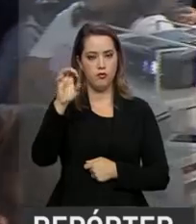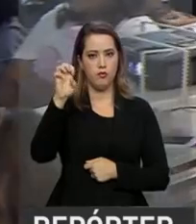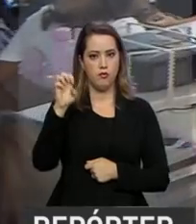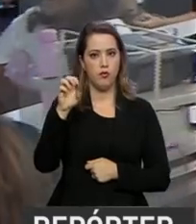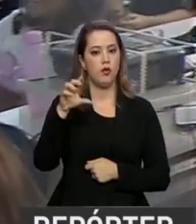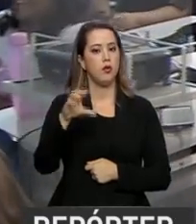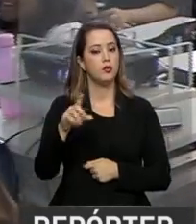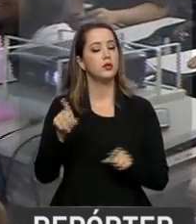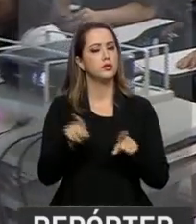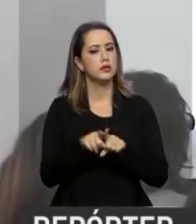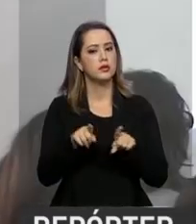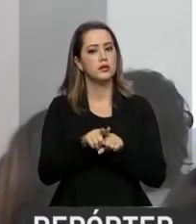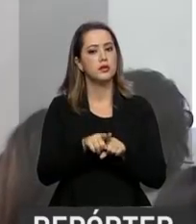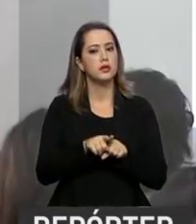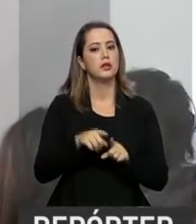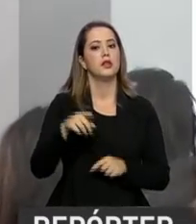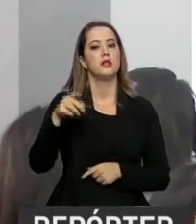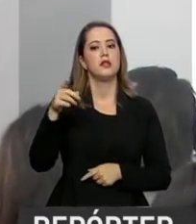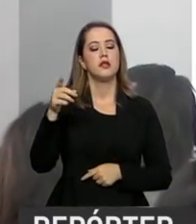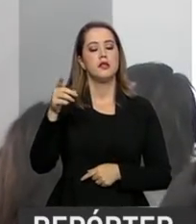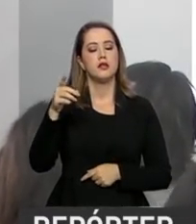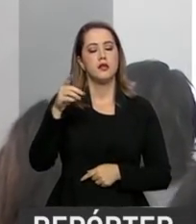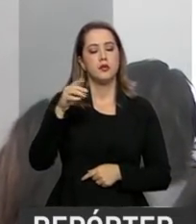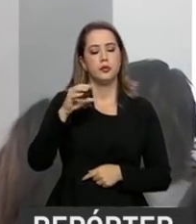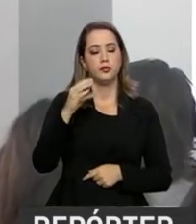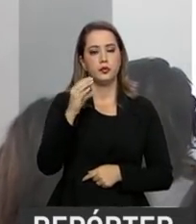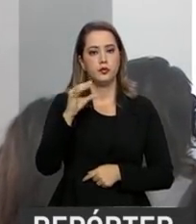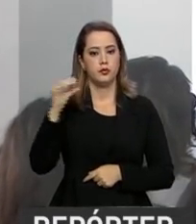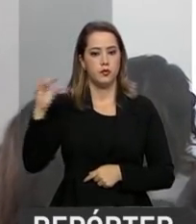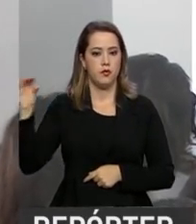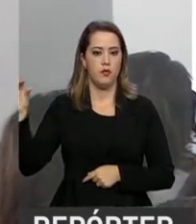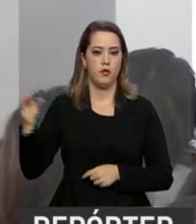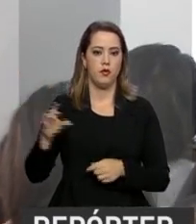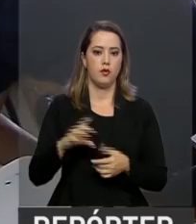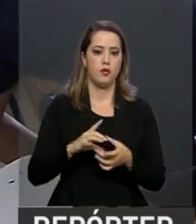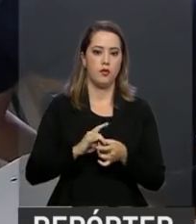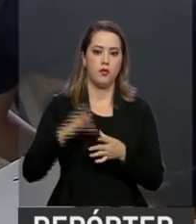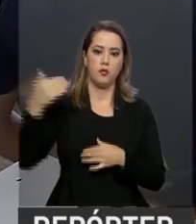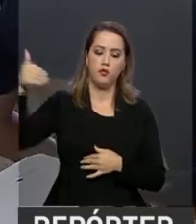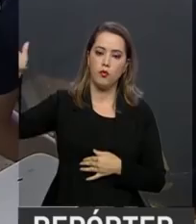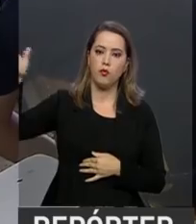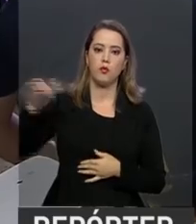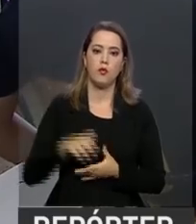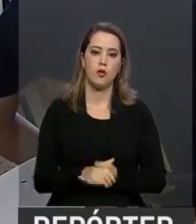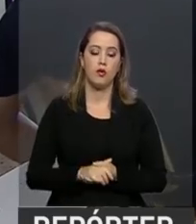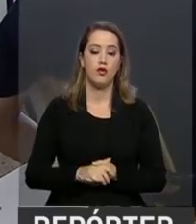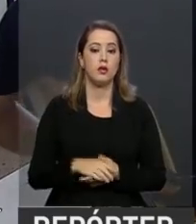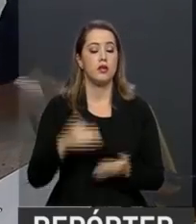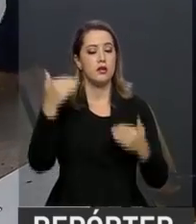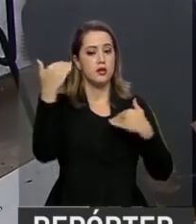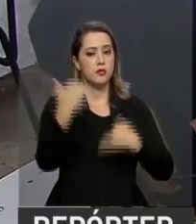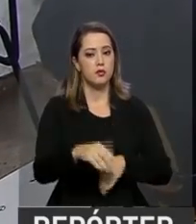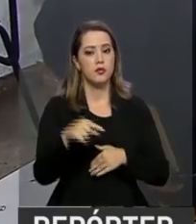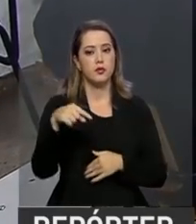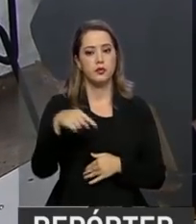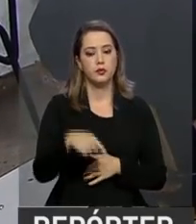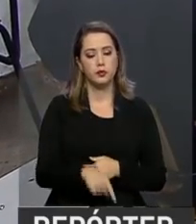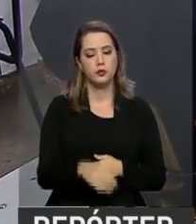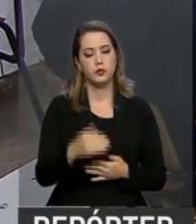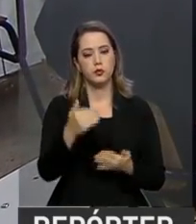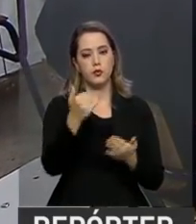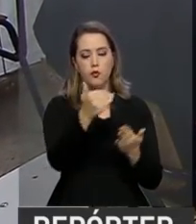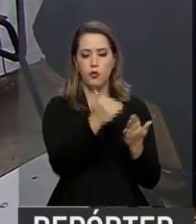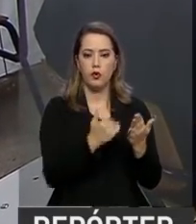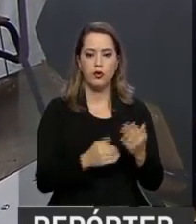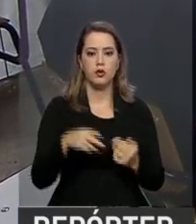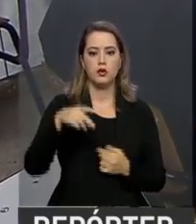intercâmbio no Ciências Sem Fronteiras e obter o certificado do ensino médio. As provas do Enem vão ser aplicadas nos dias 5